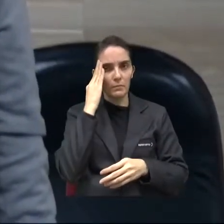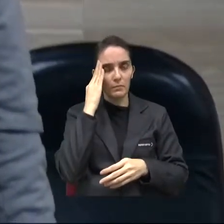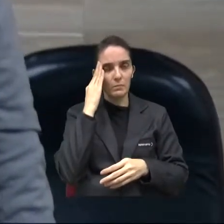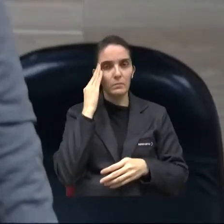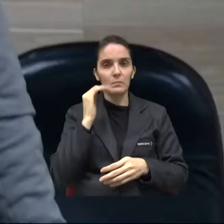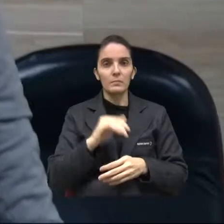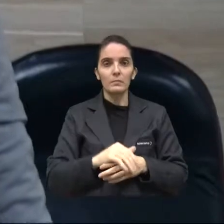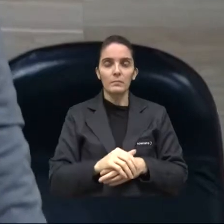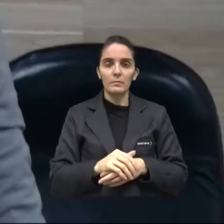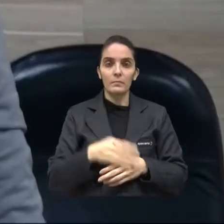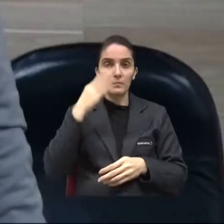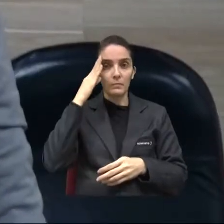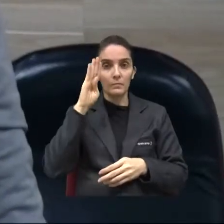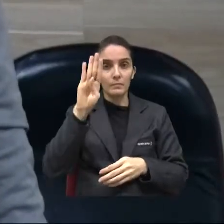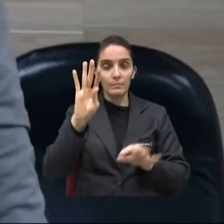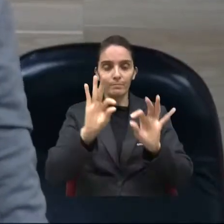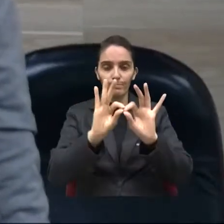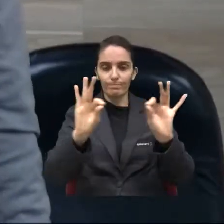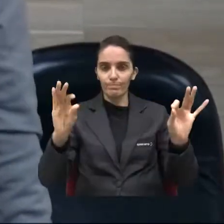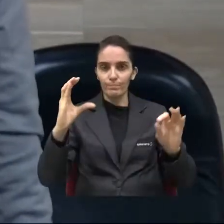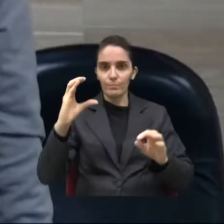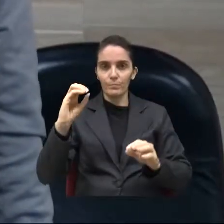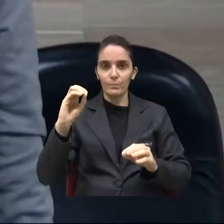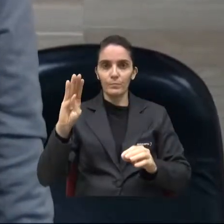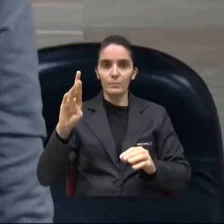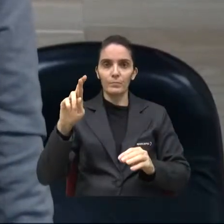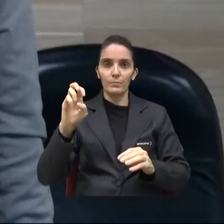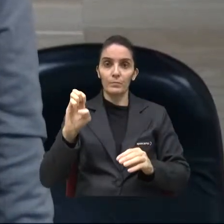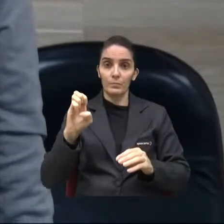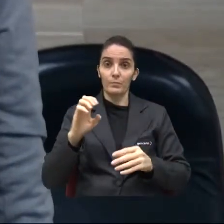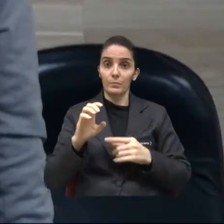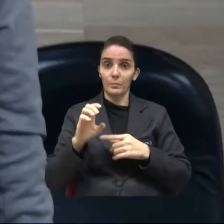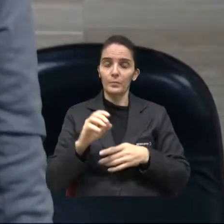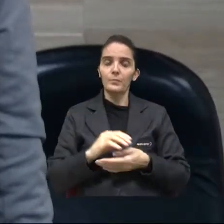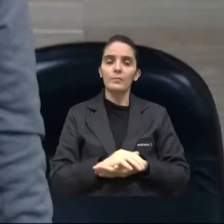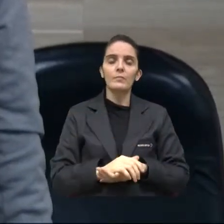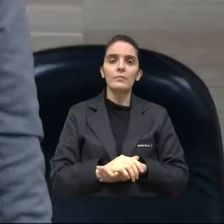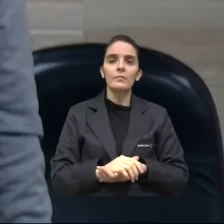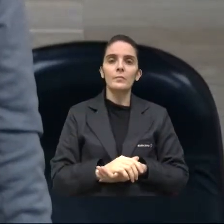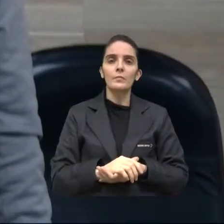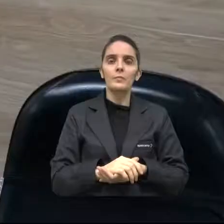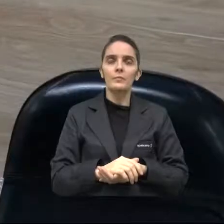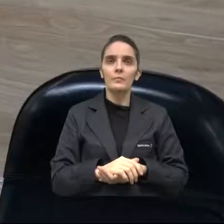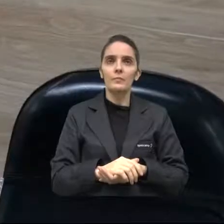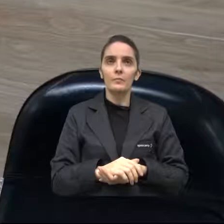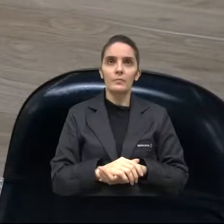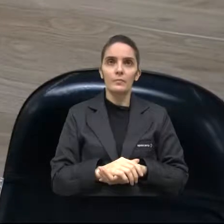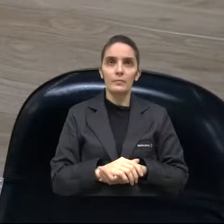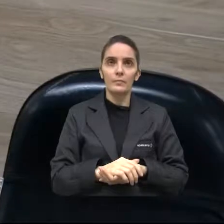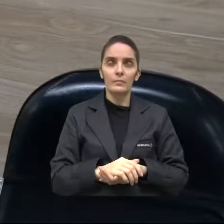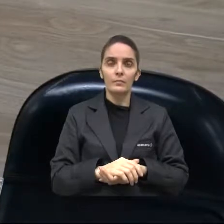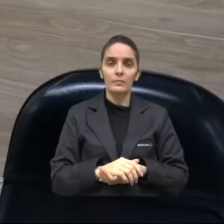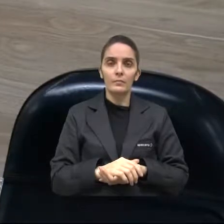vezes, principalmente fiação, tem sido alvo, muitas vezes até,